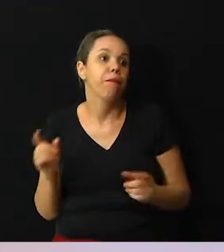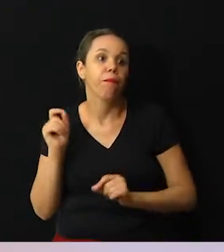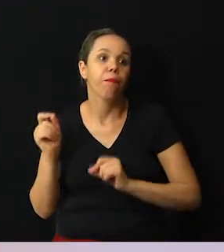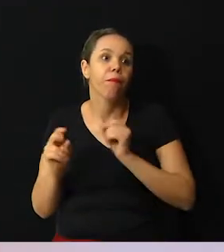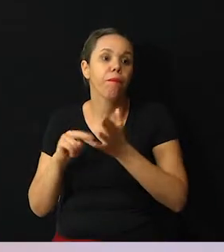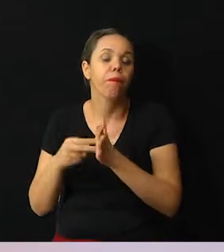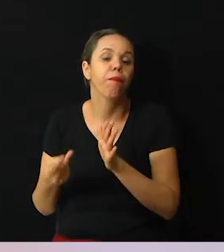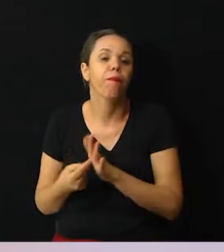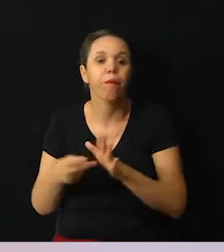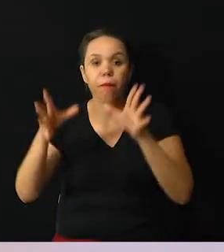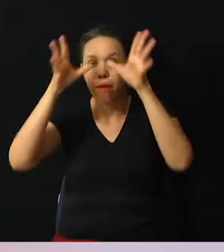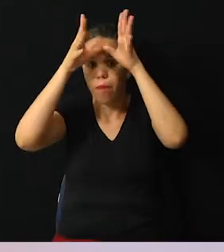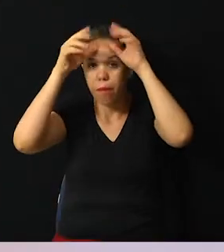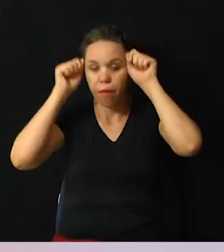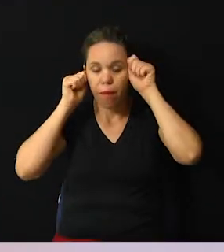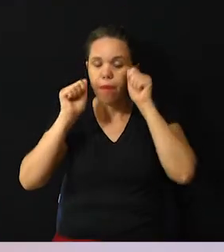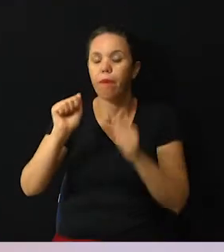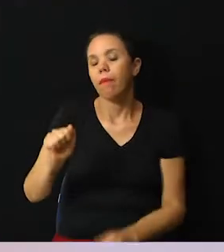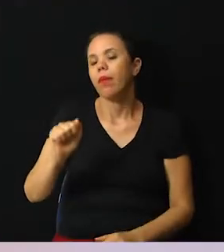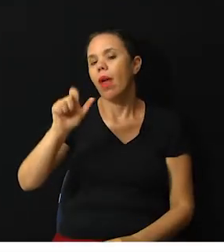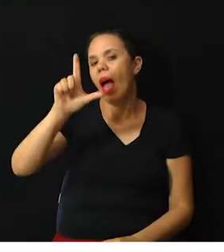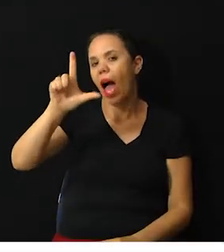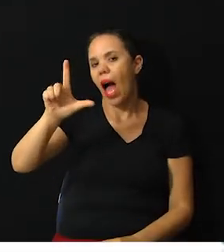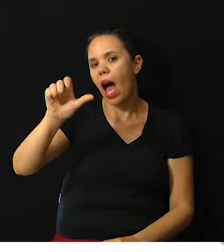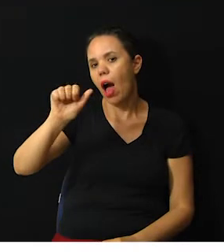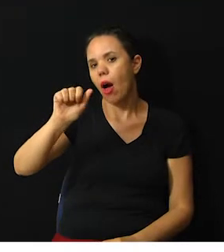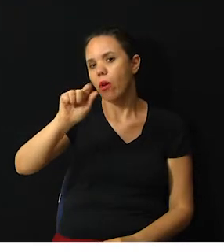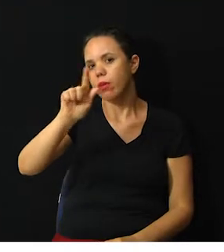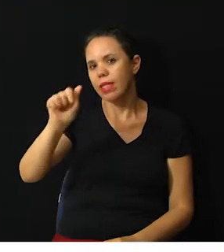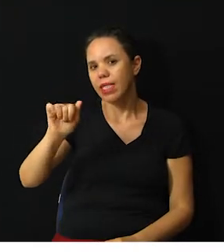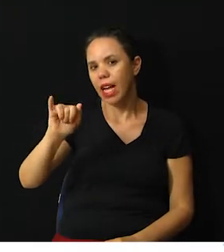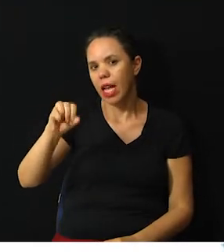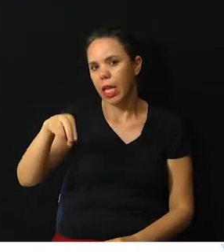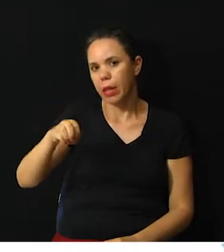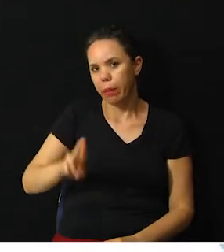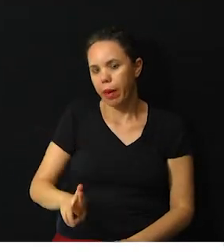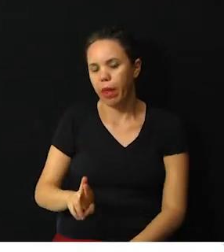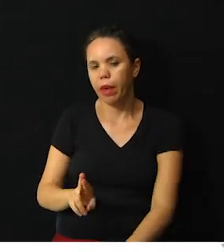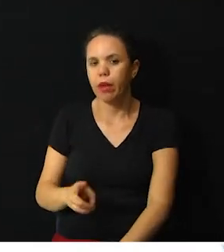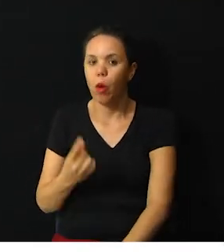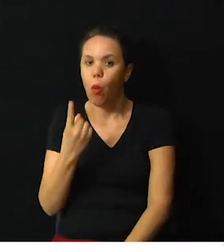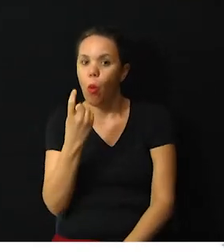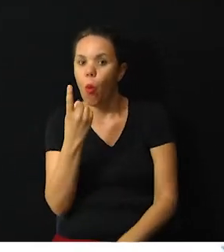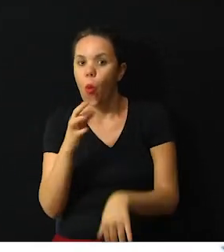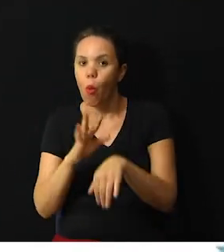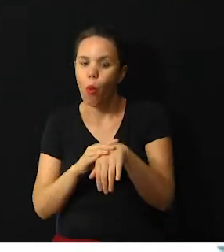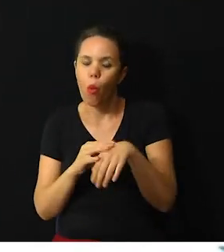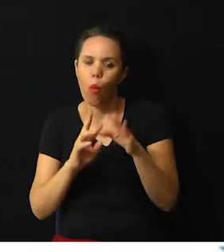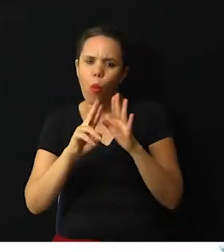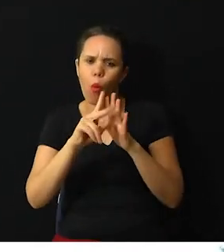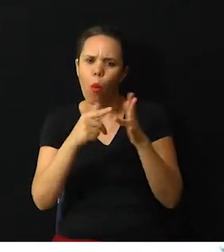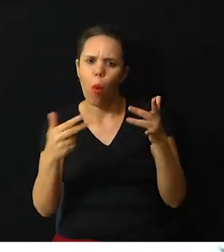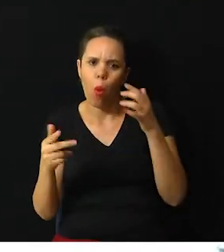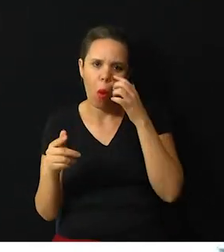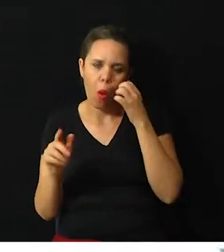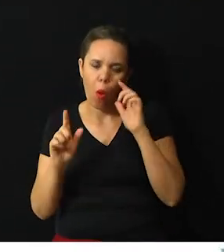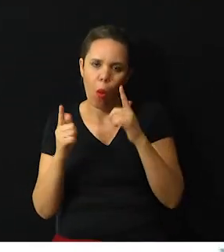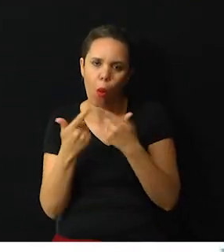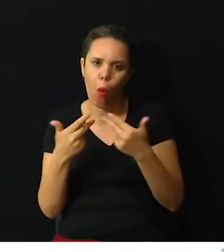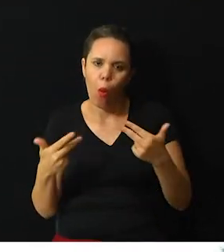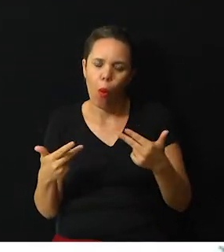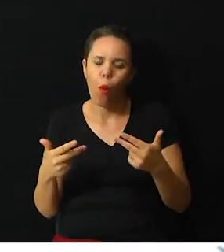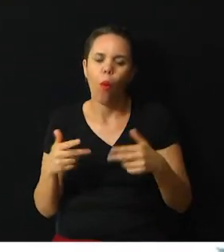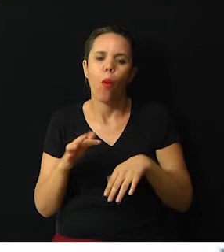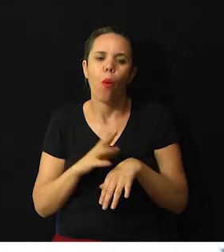o que é o Alzheimer? O Alzheimer é o nome de uma demência. As demências são um grupo